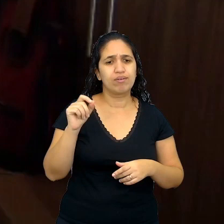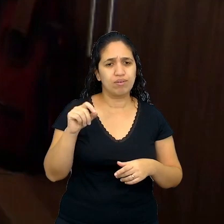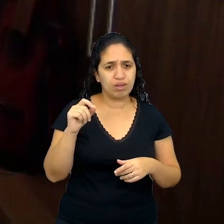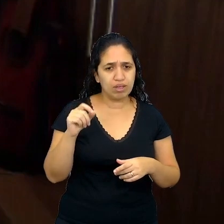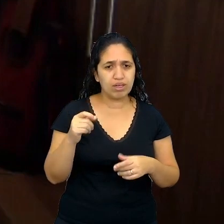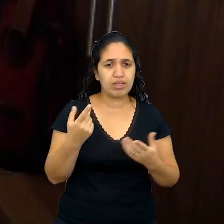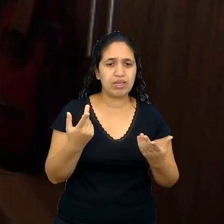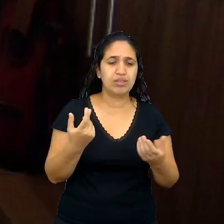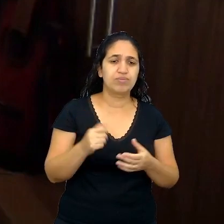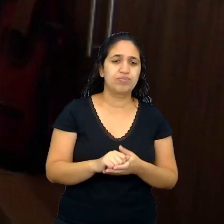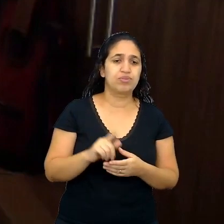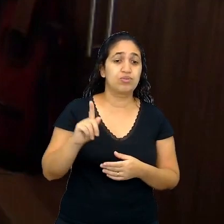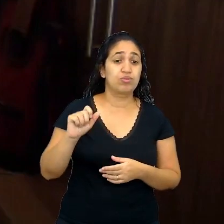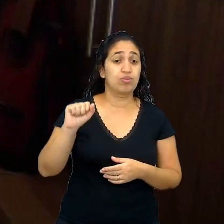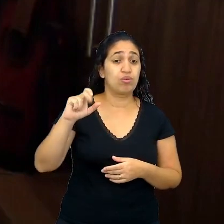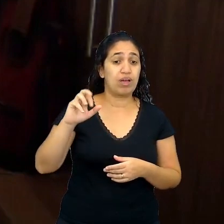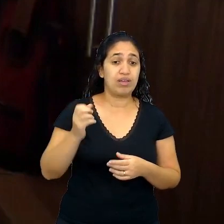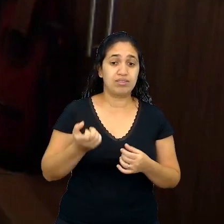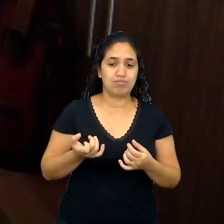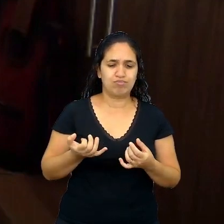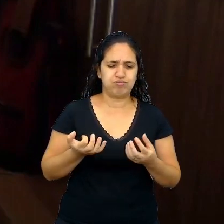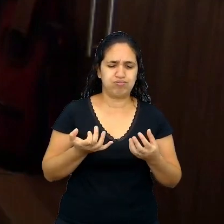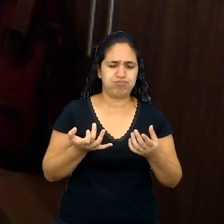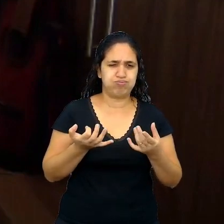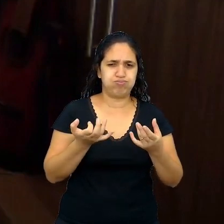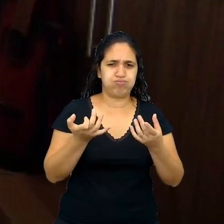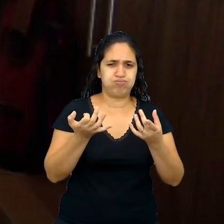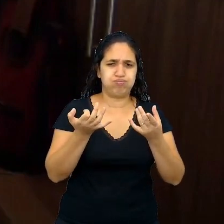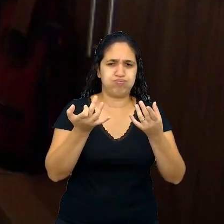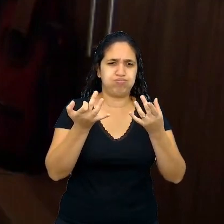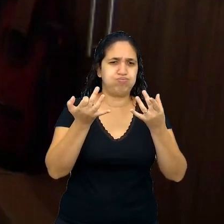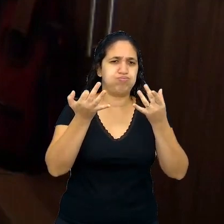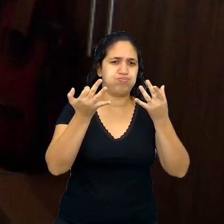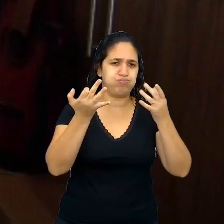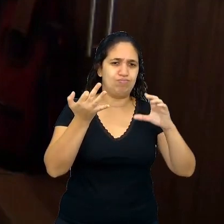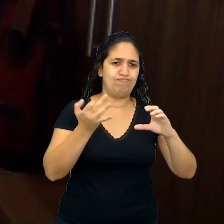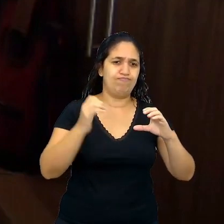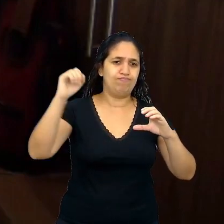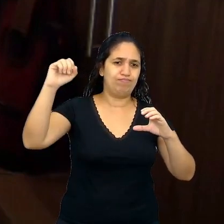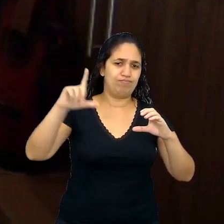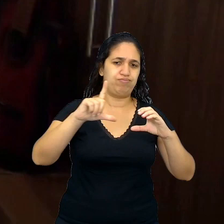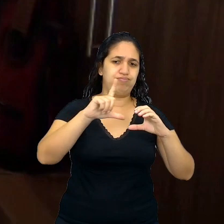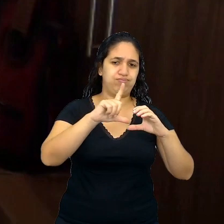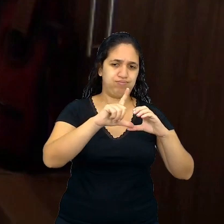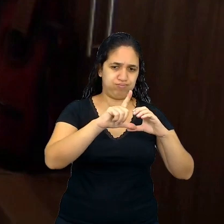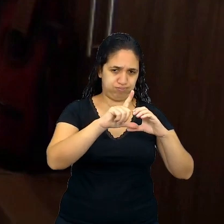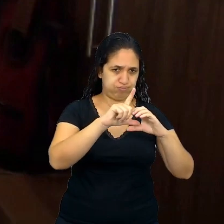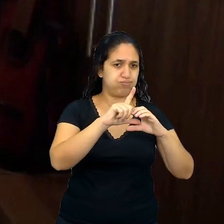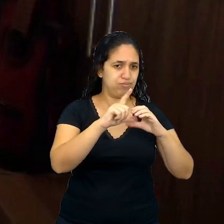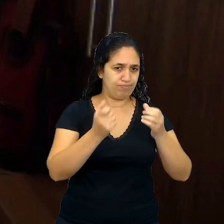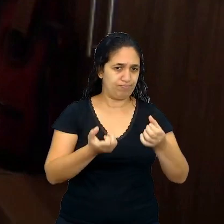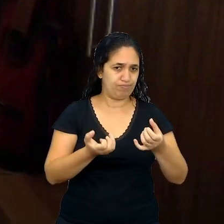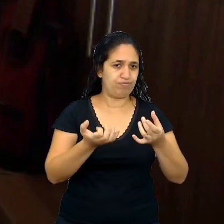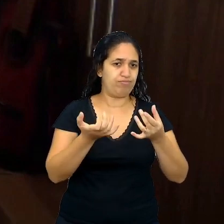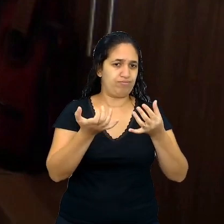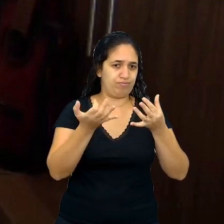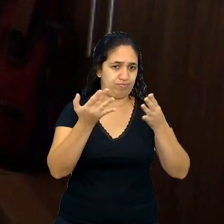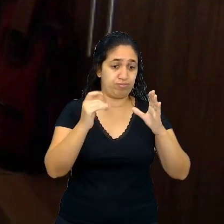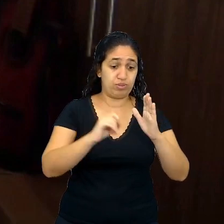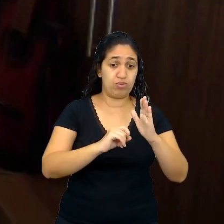a liberação de gases de efeito estufa, principalmente o gás carbônico. O aumento da quantidade de gás carbônico